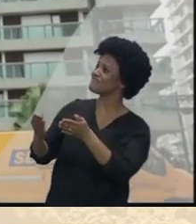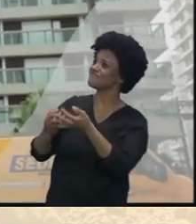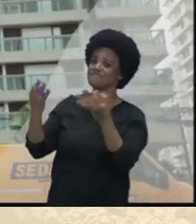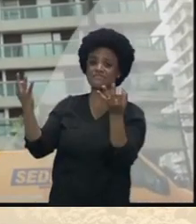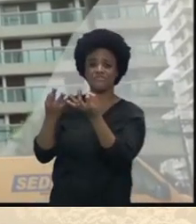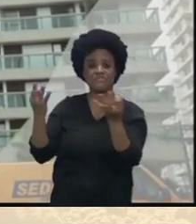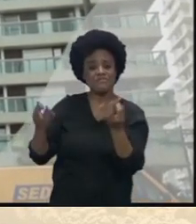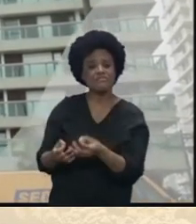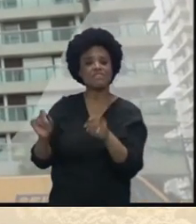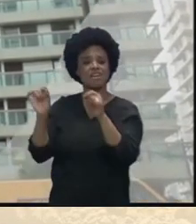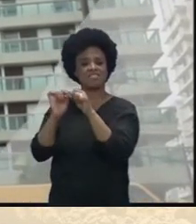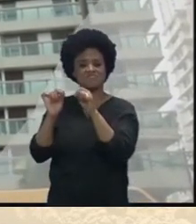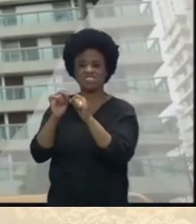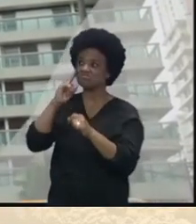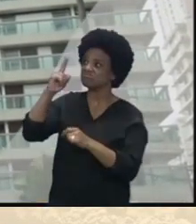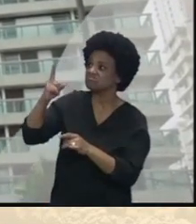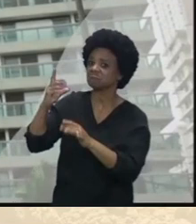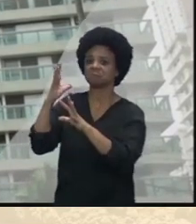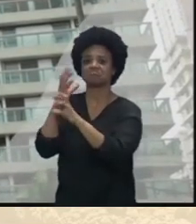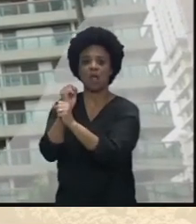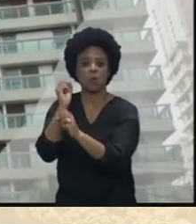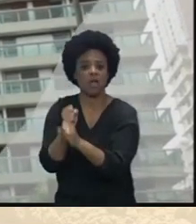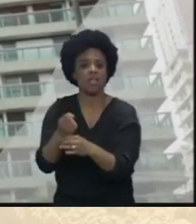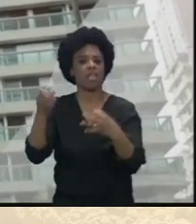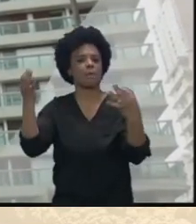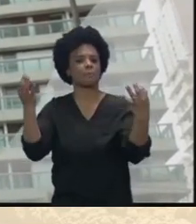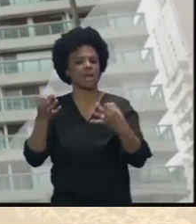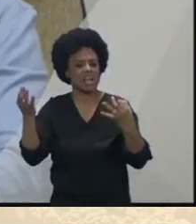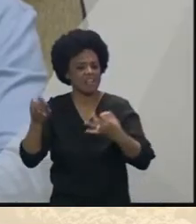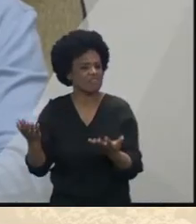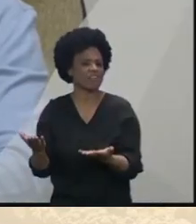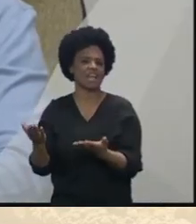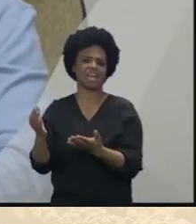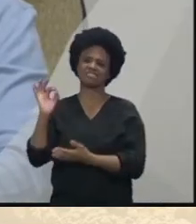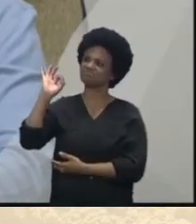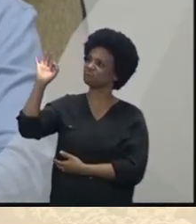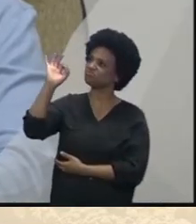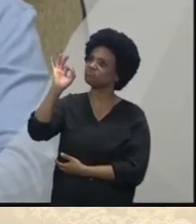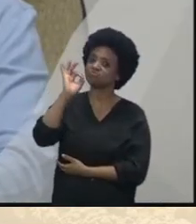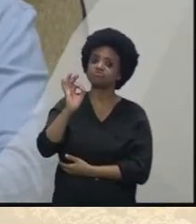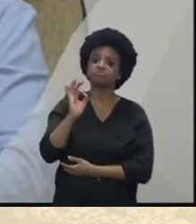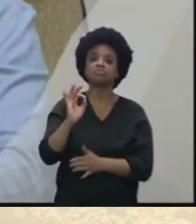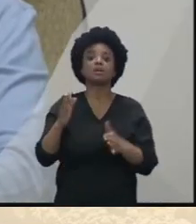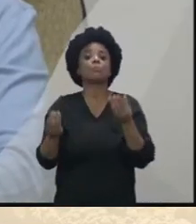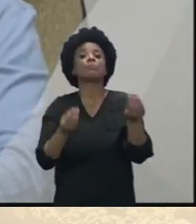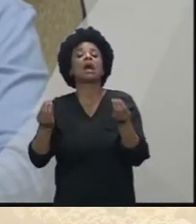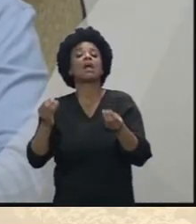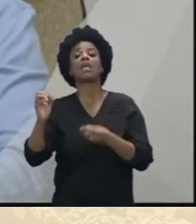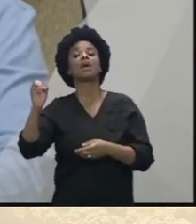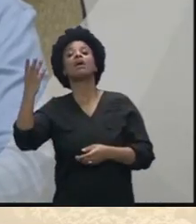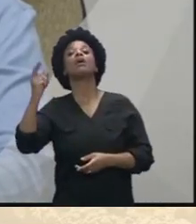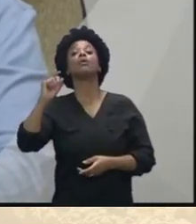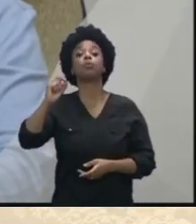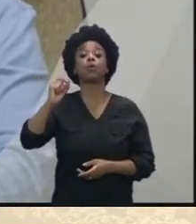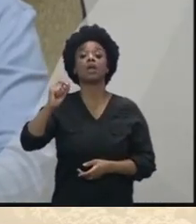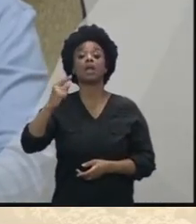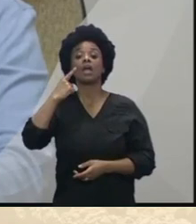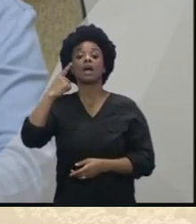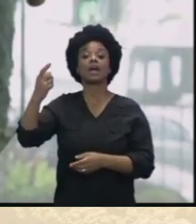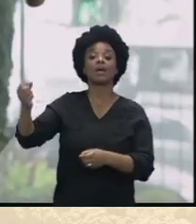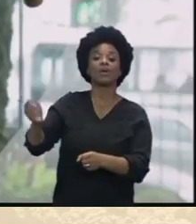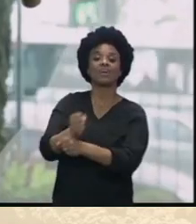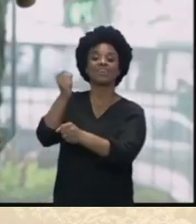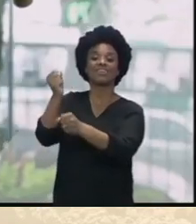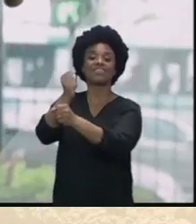recalques previsíveis, calculados pelos critérios do Terzagh, tudo certinho. Aí o que acontece? Só que o vizinho começa a construir do